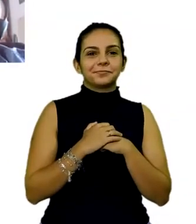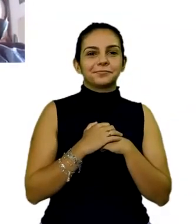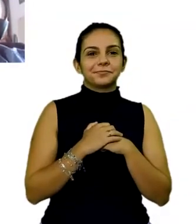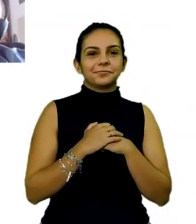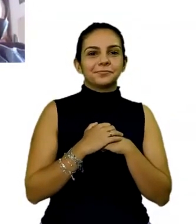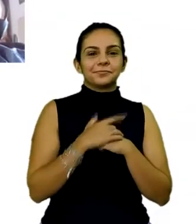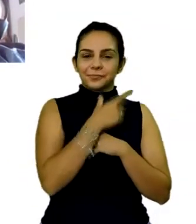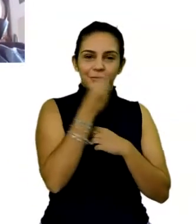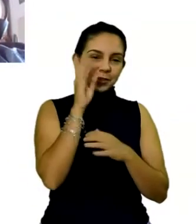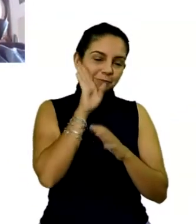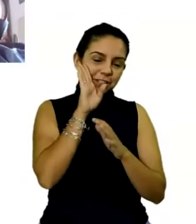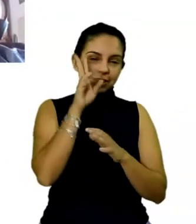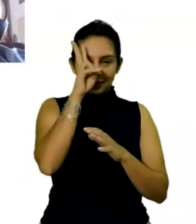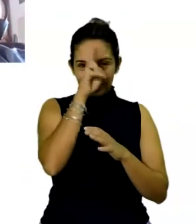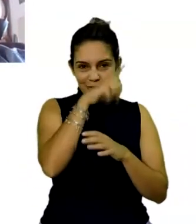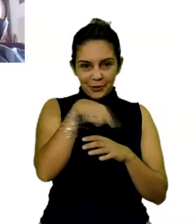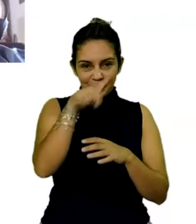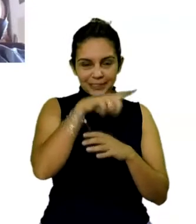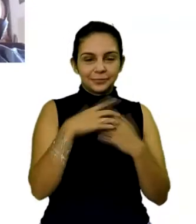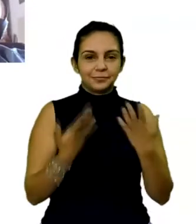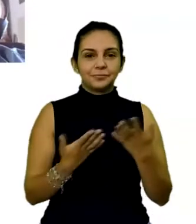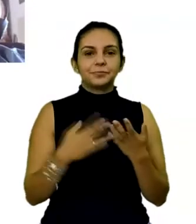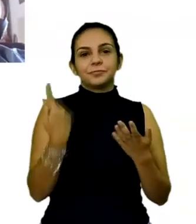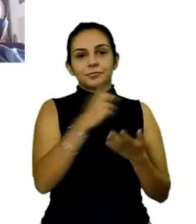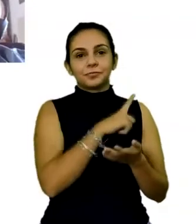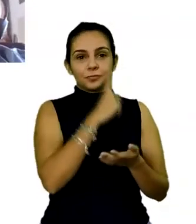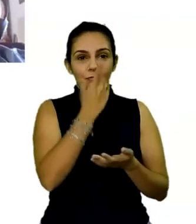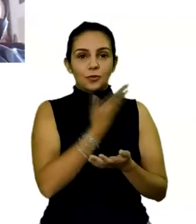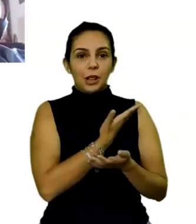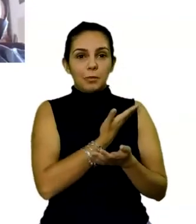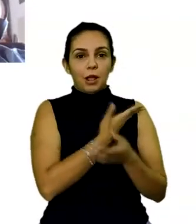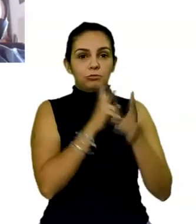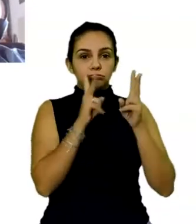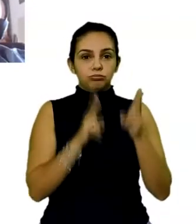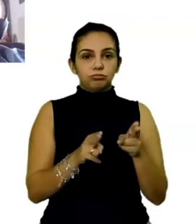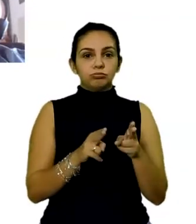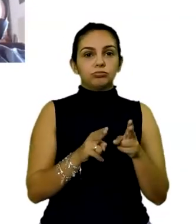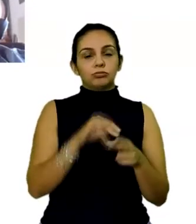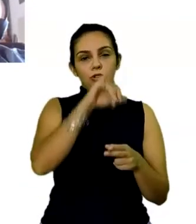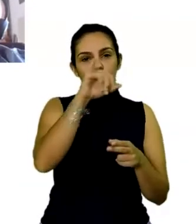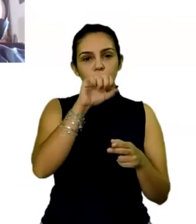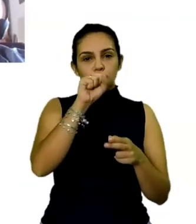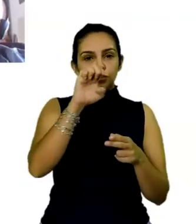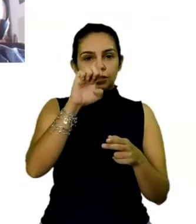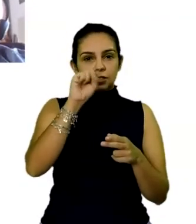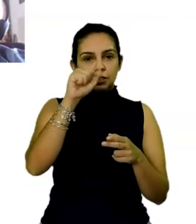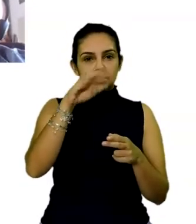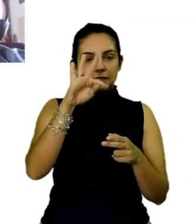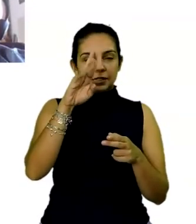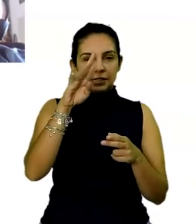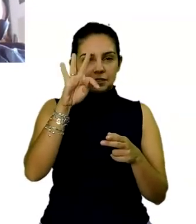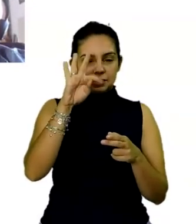Muito bacana essa história, é muito legal. Nós temos um amigo em comum, que é o José Santos, que é um